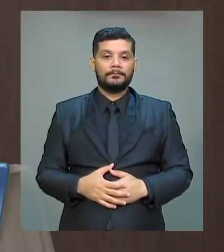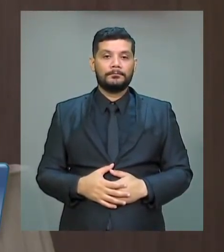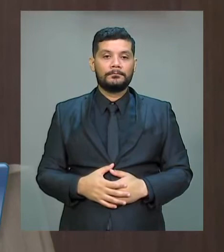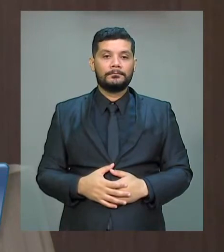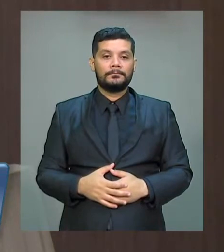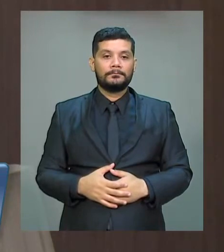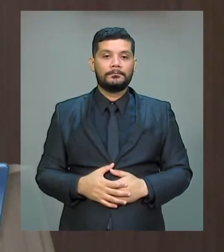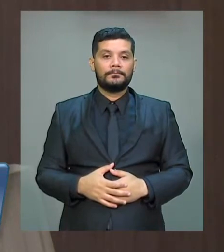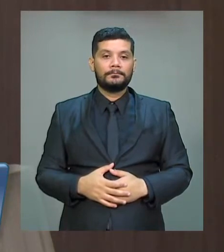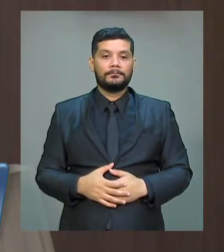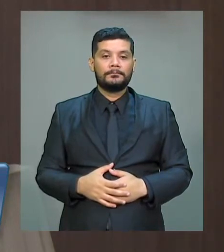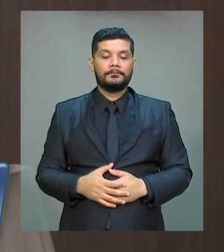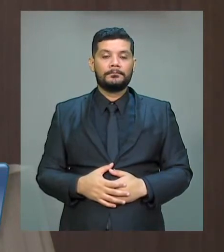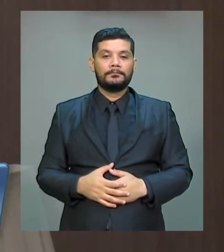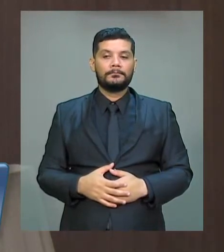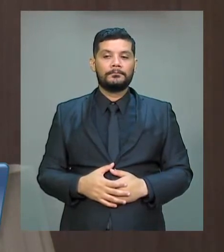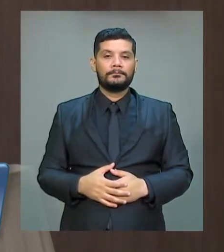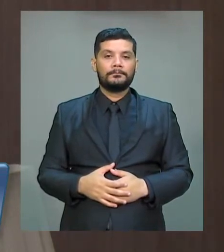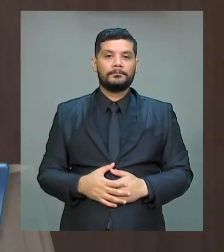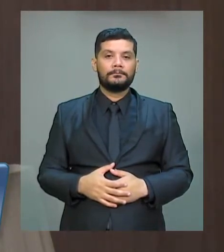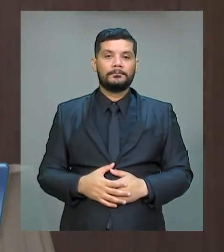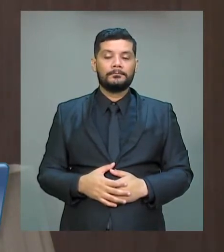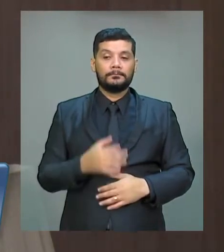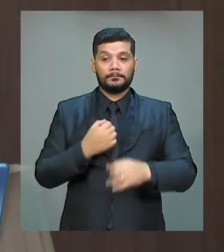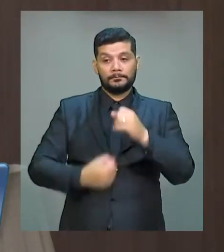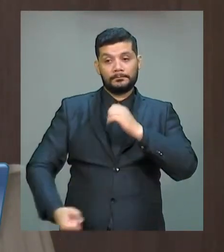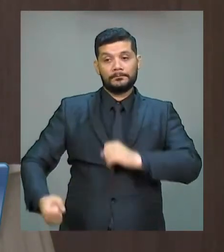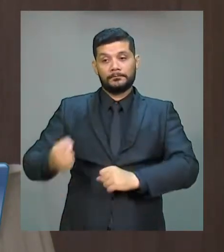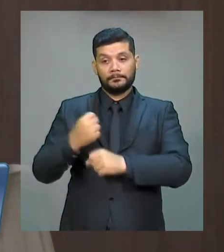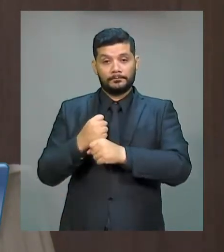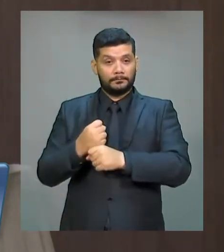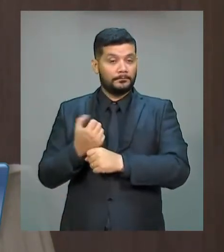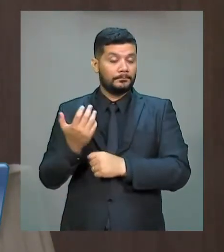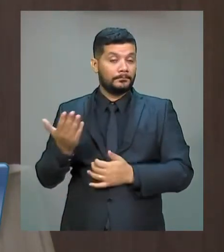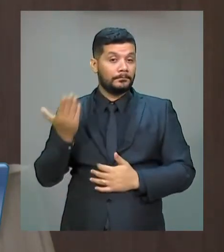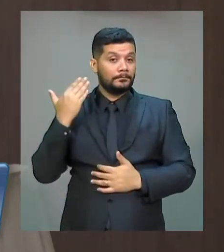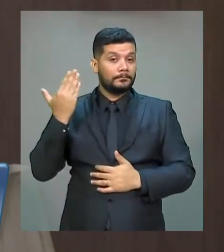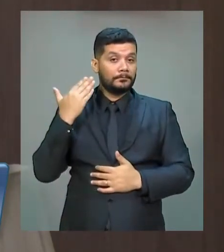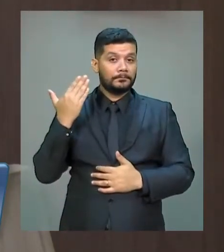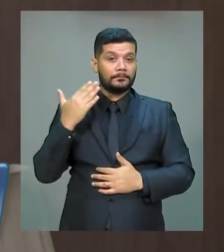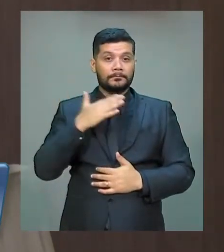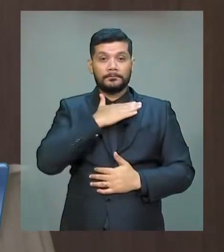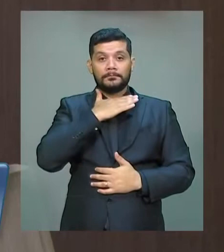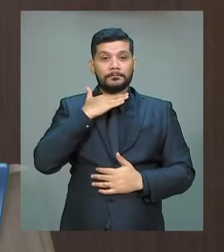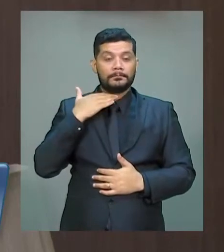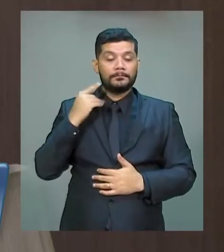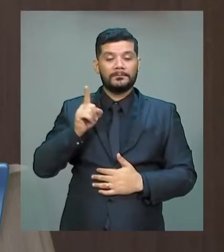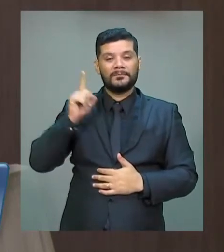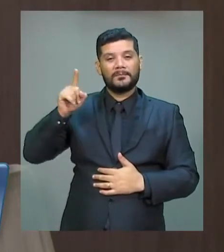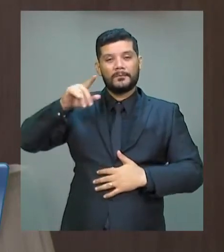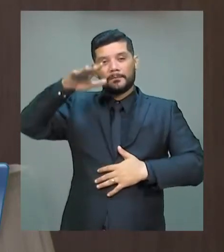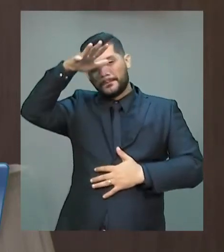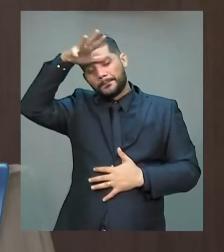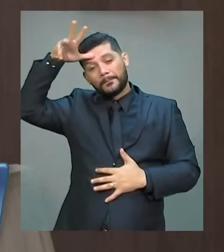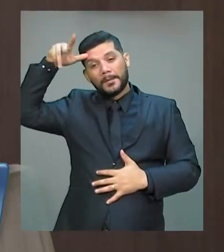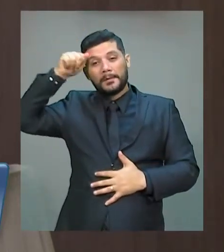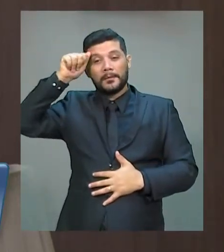comecei. No ano passado, morreram na cidade de Manaus